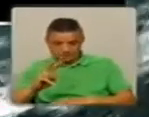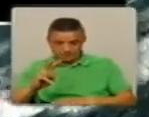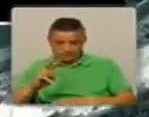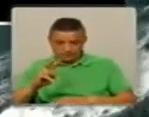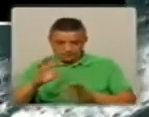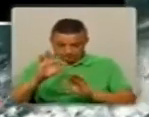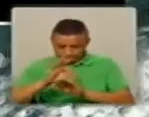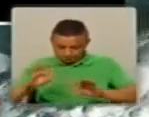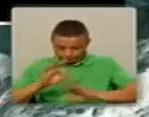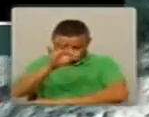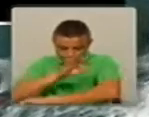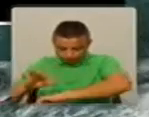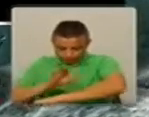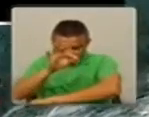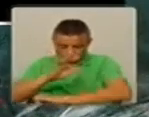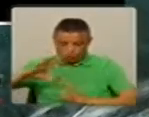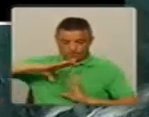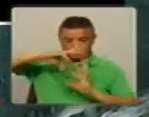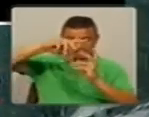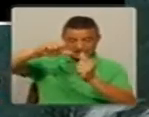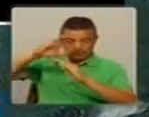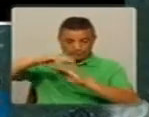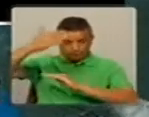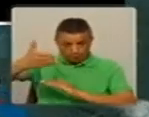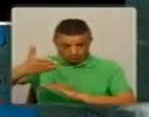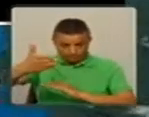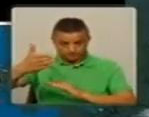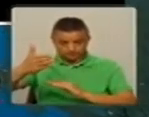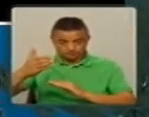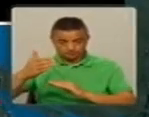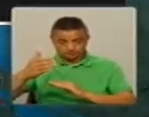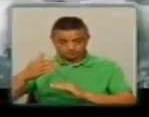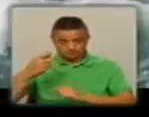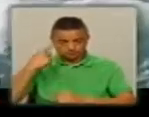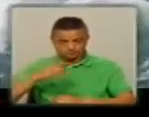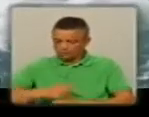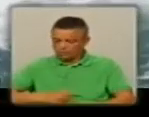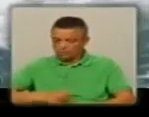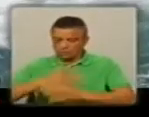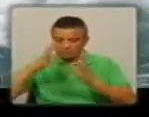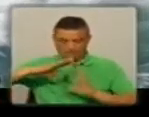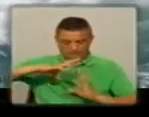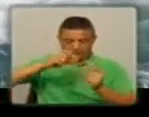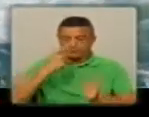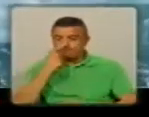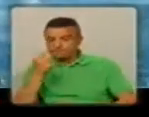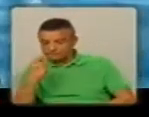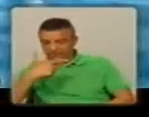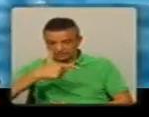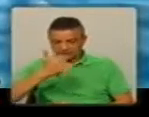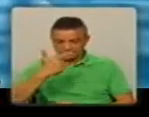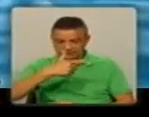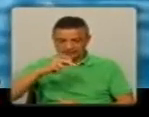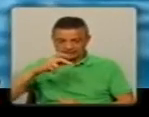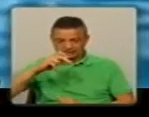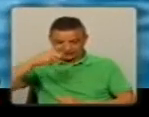medir esse espectro dos planetas lá fora, e encontramos uma série de exoplanetas muito parecidos com Titã, com muitas nuvens, com